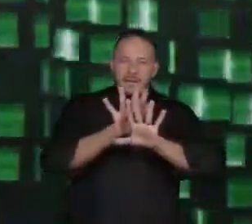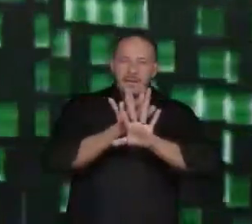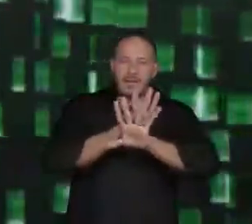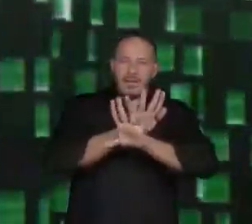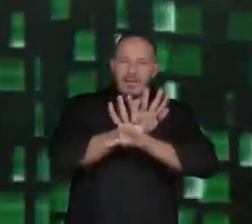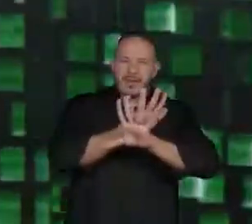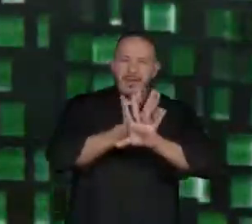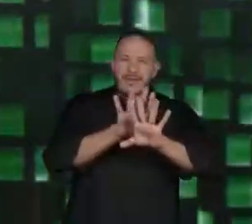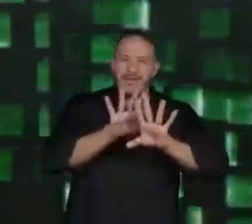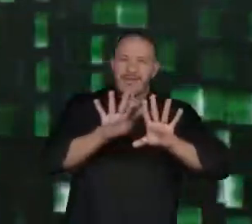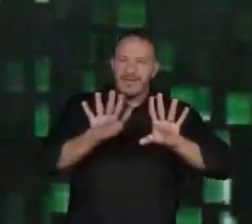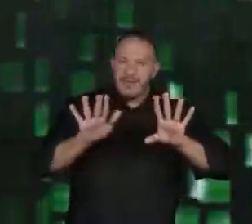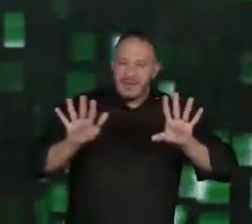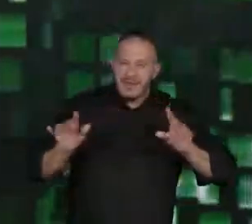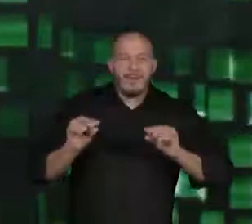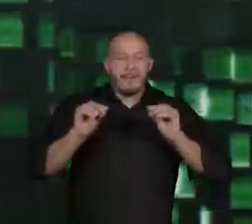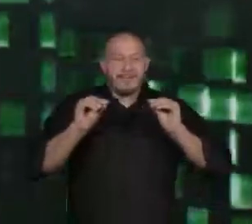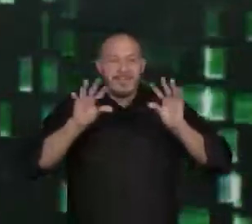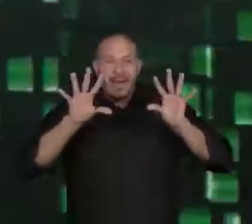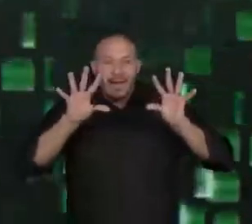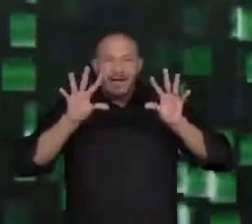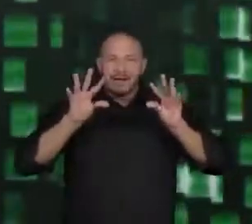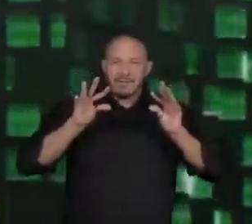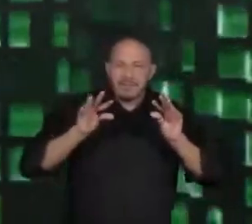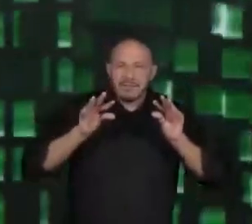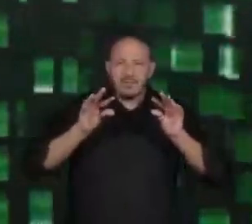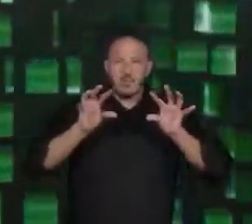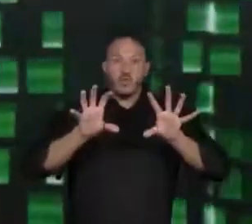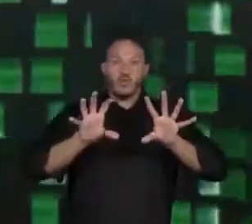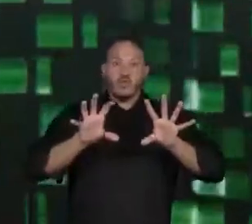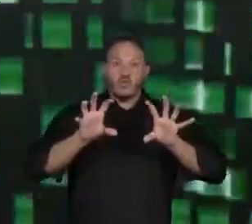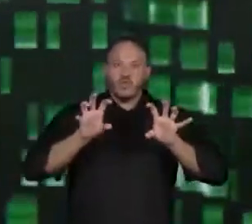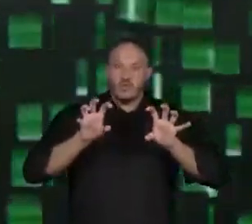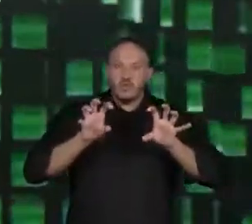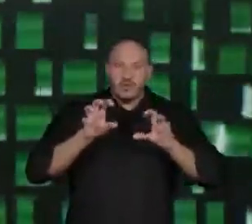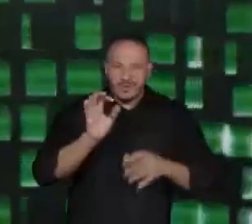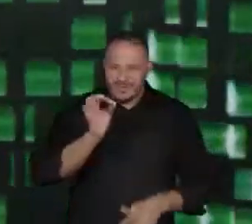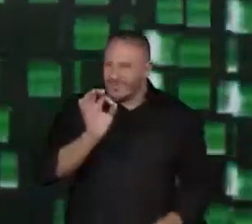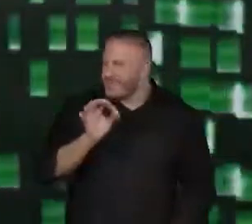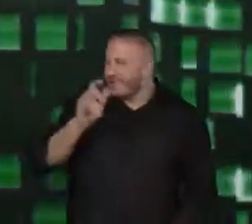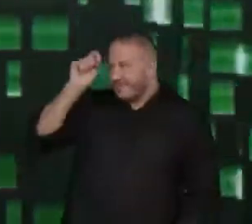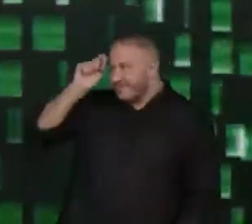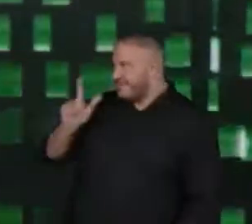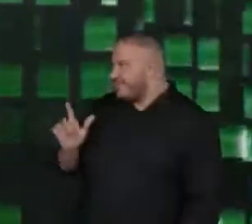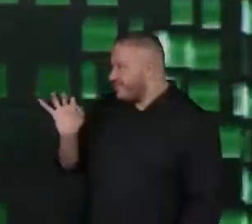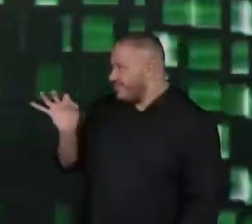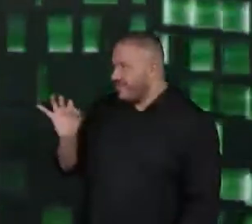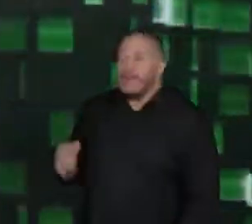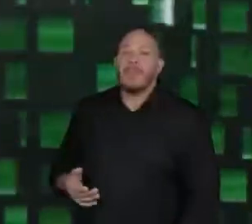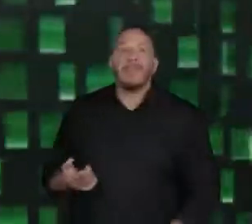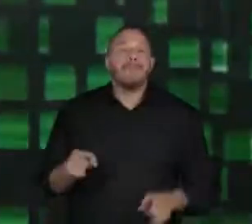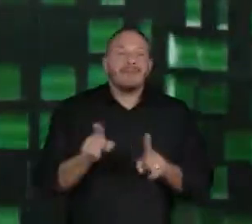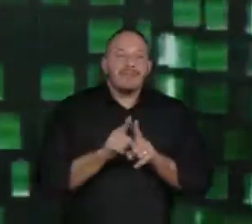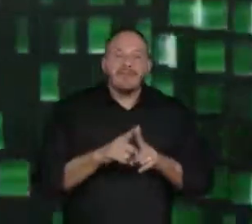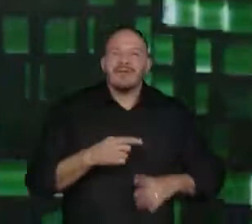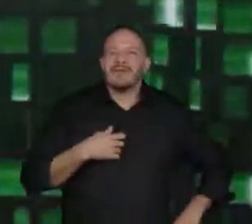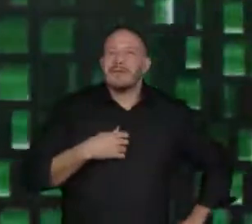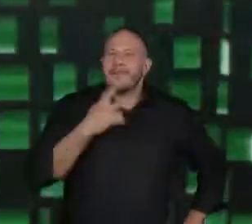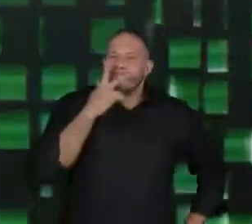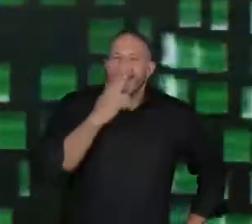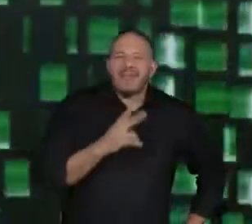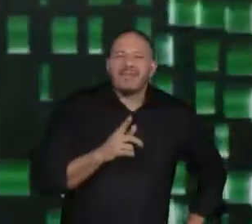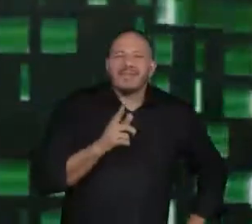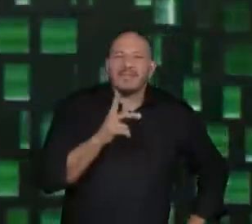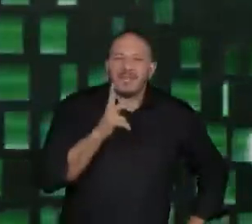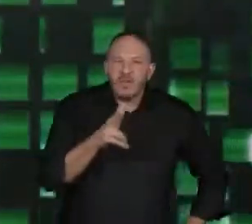numa intensidade mais clara, mais fraca, mais forte. Né, Ana Lu? Exato. Sabe o que parece também, professora Juliana?